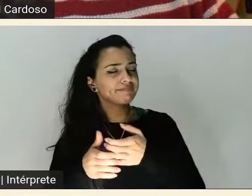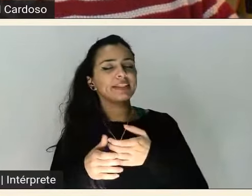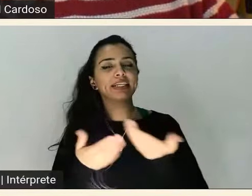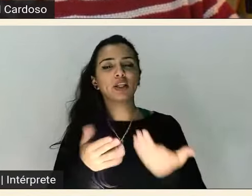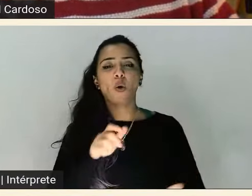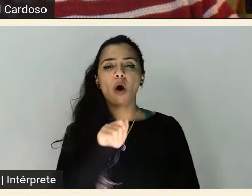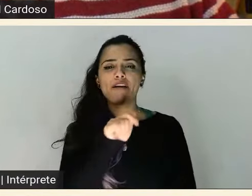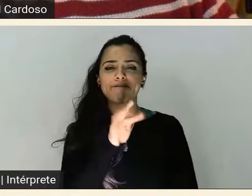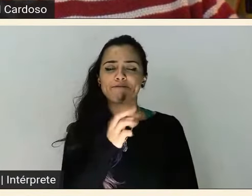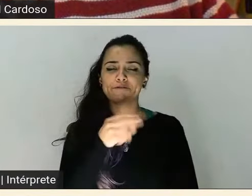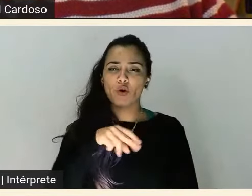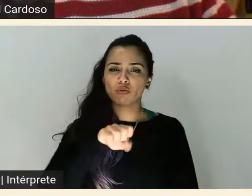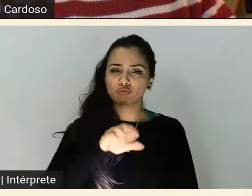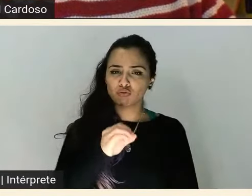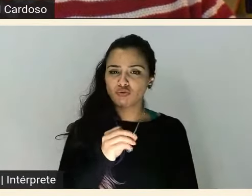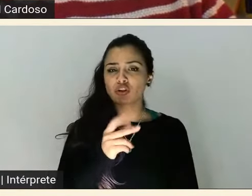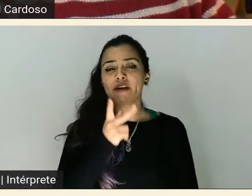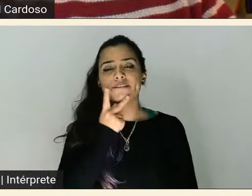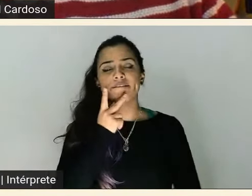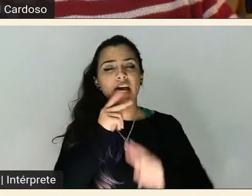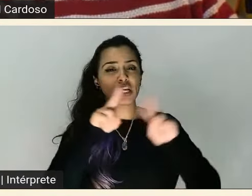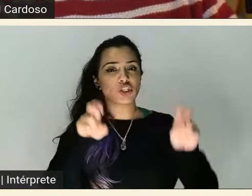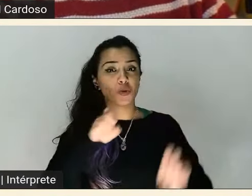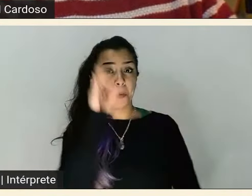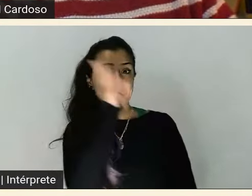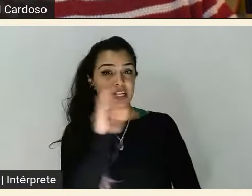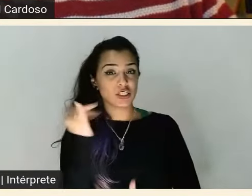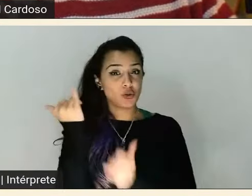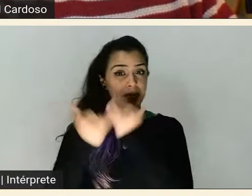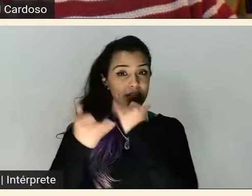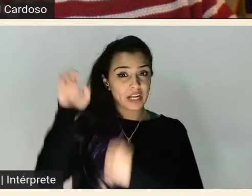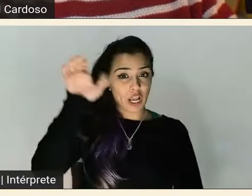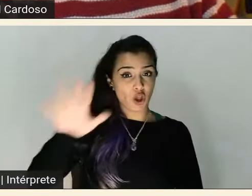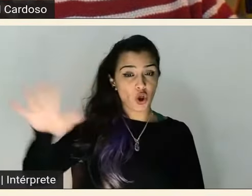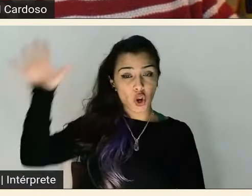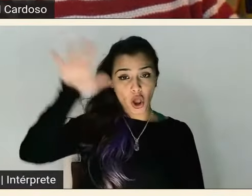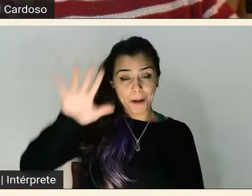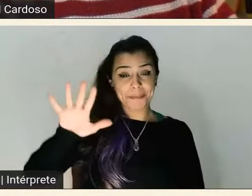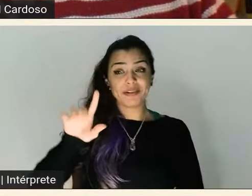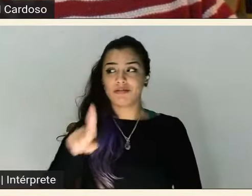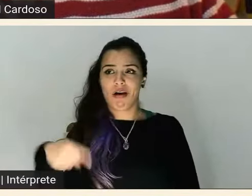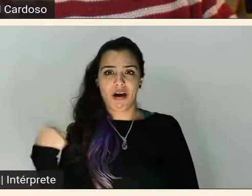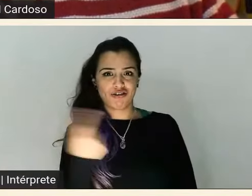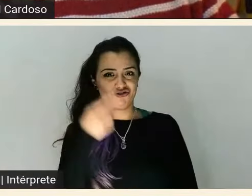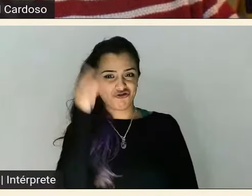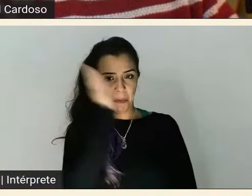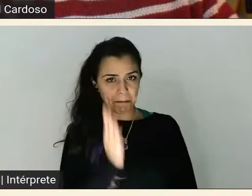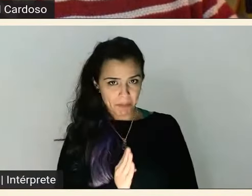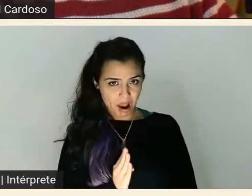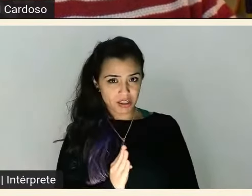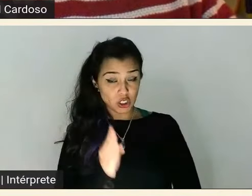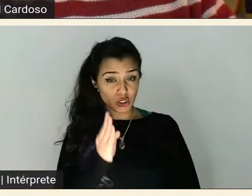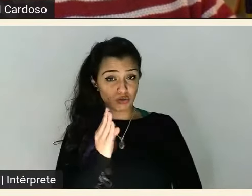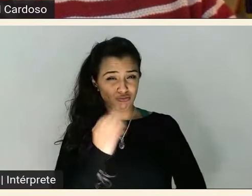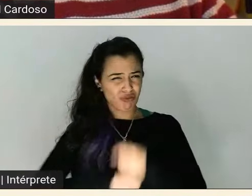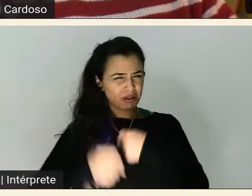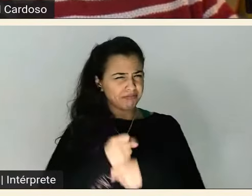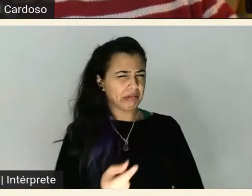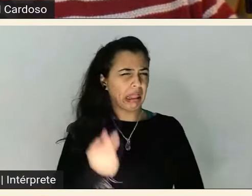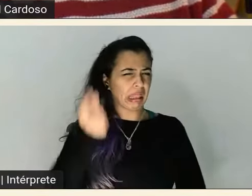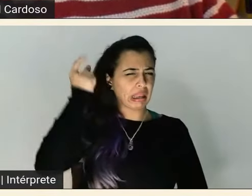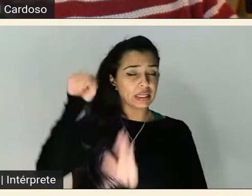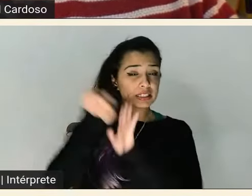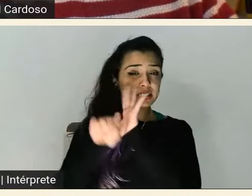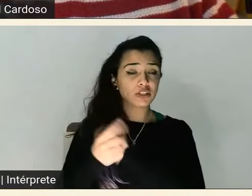historiador, chamava de o Brasil como a Europa possível. A elite brasileira do século XIX imaginava que o Brasil viria a